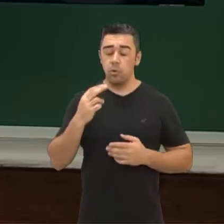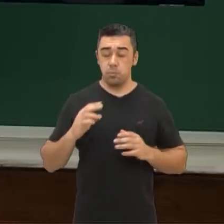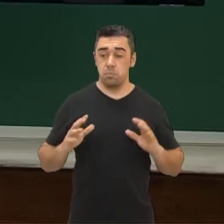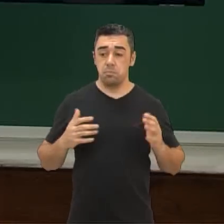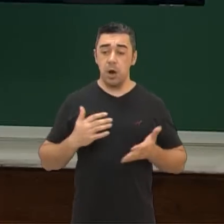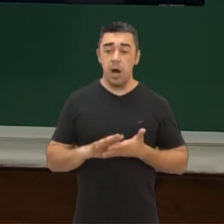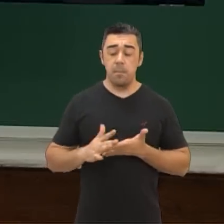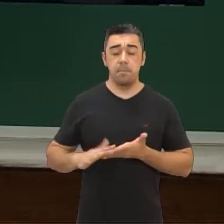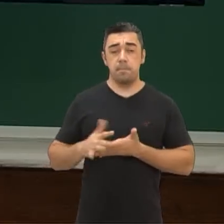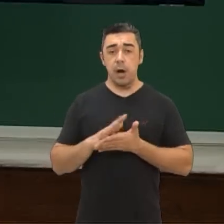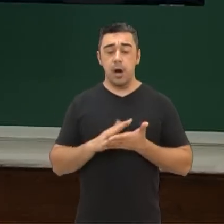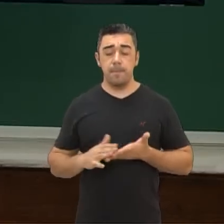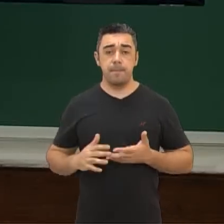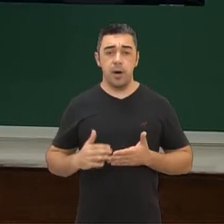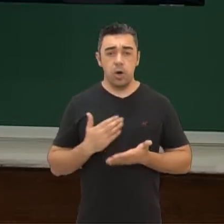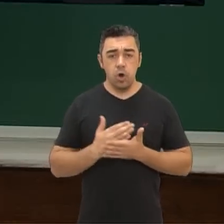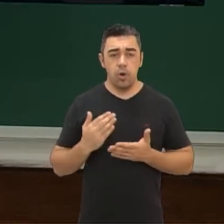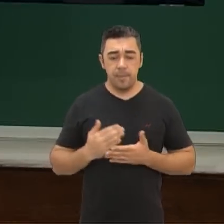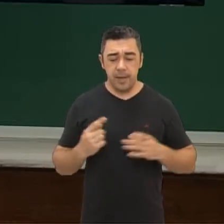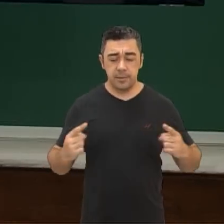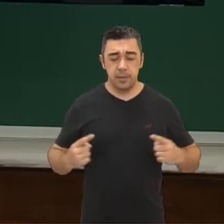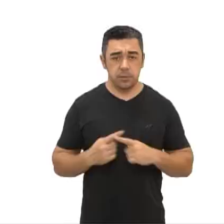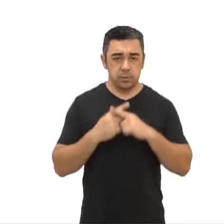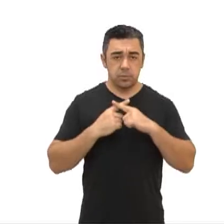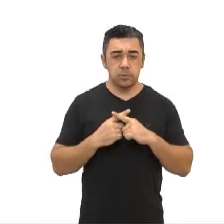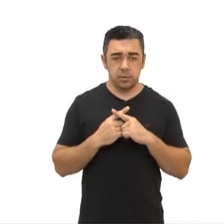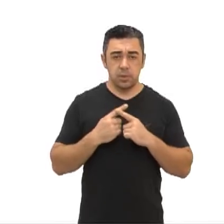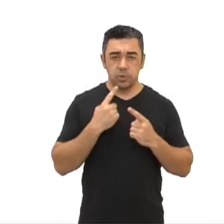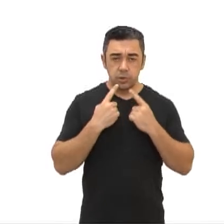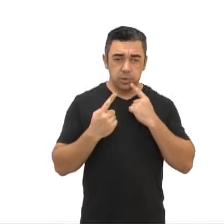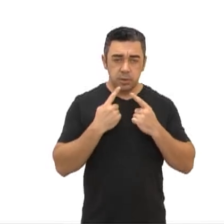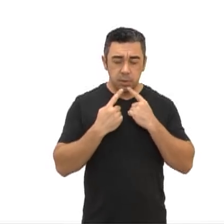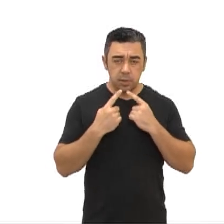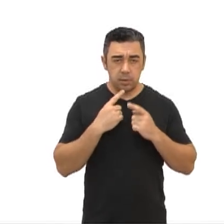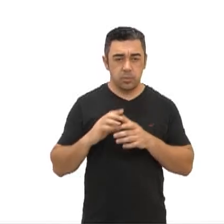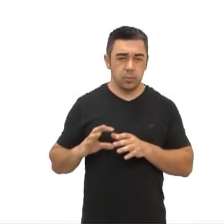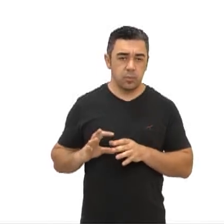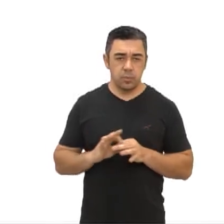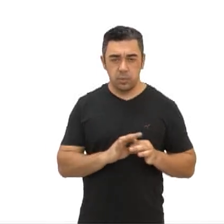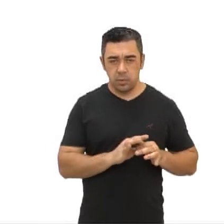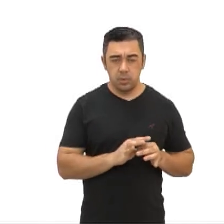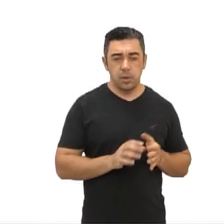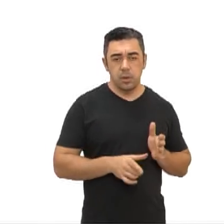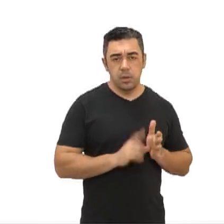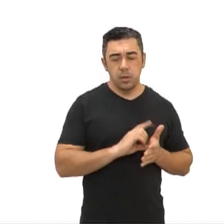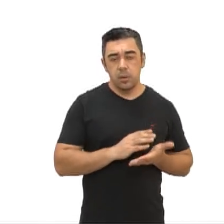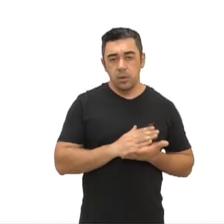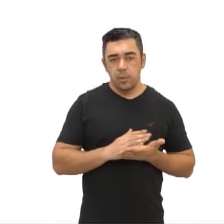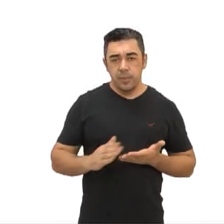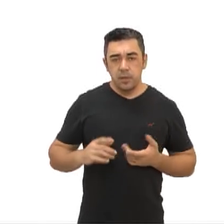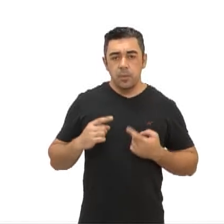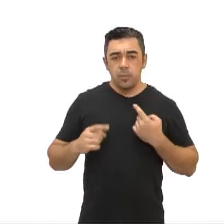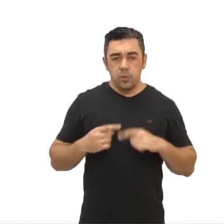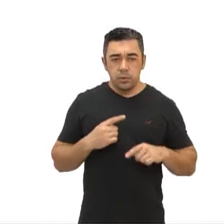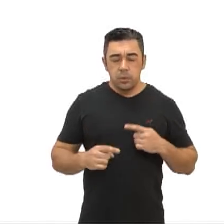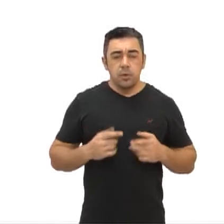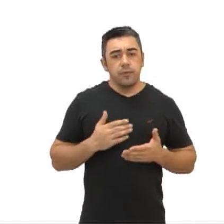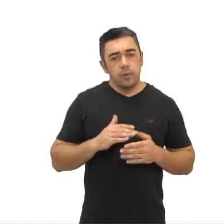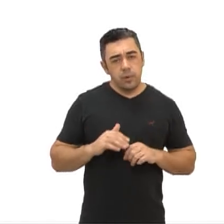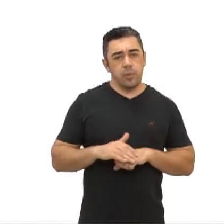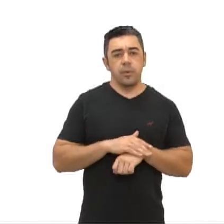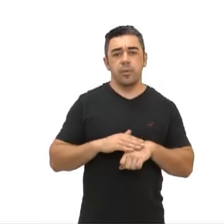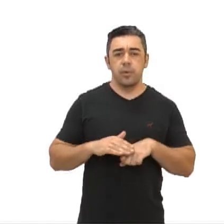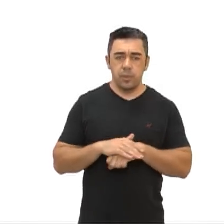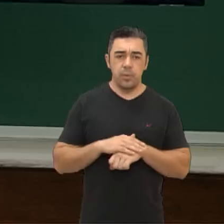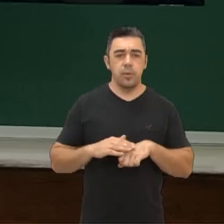toquei triângulo agora há pouco. Mas o triângulo ele tem muito agudo, então às vezes atrapalha a voz do cantor, você não consegue entender o que o cantor fala.